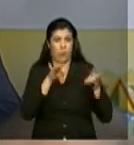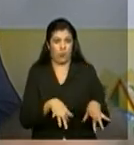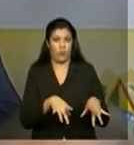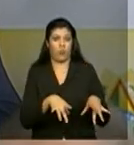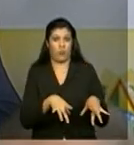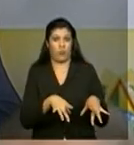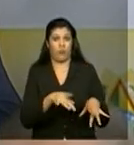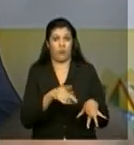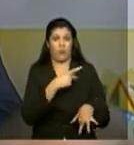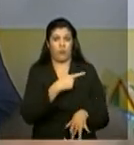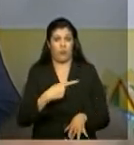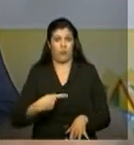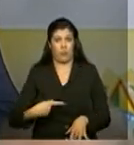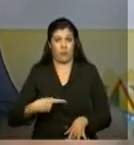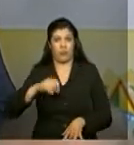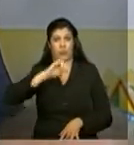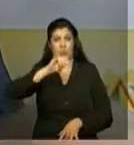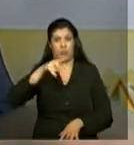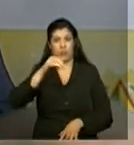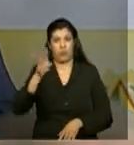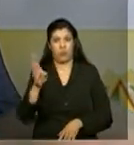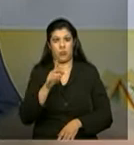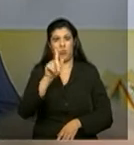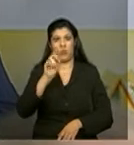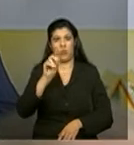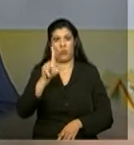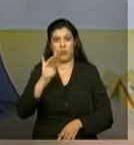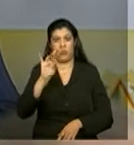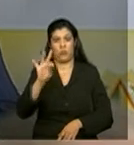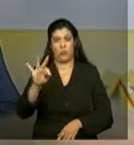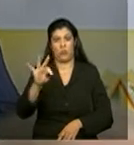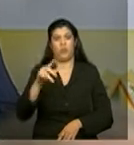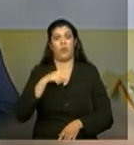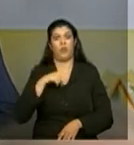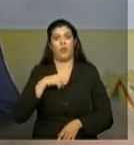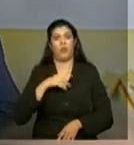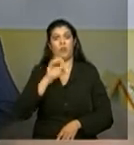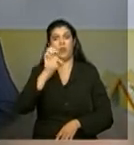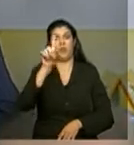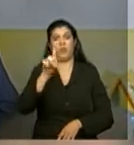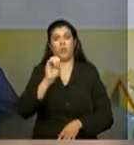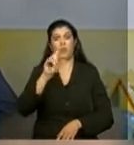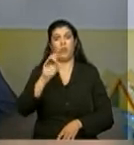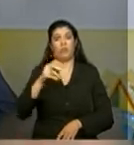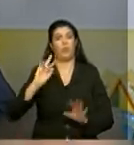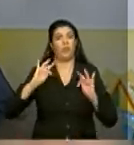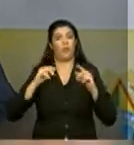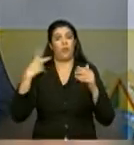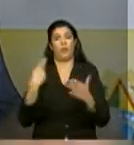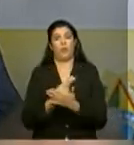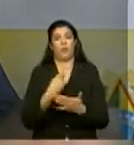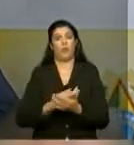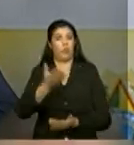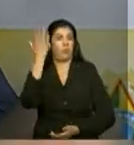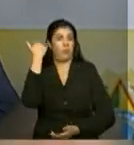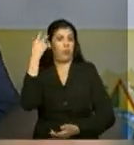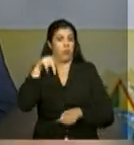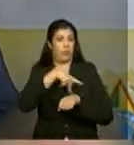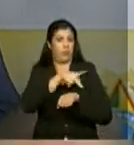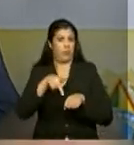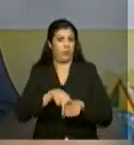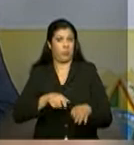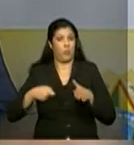presidente joão goulart é o seu exílio e tudo que aconteceu no nosso país decorrente do golpe